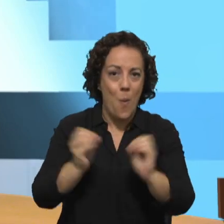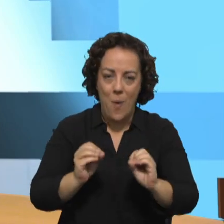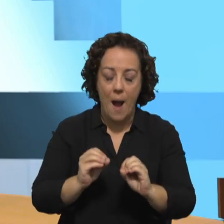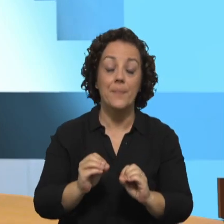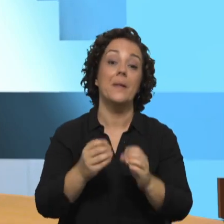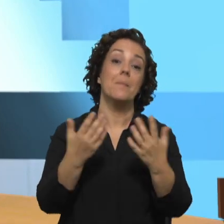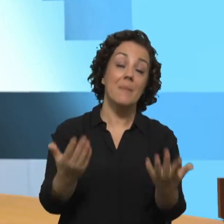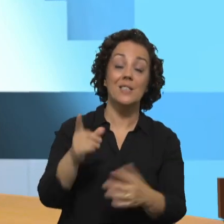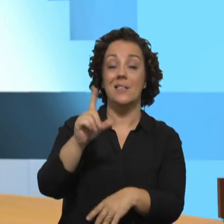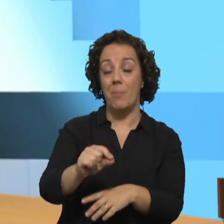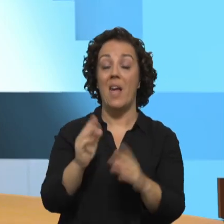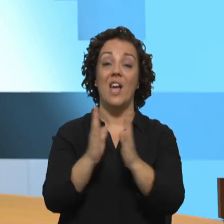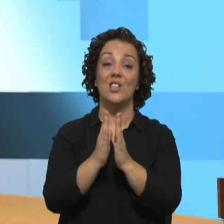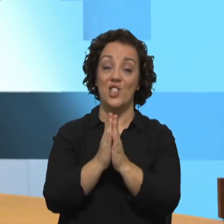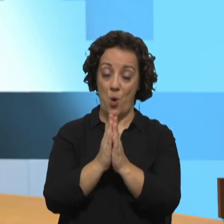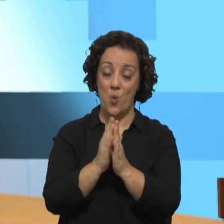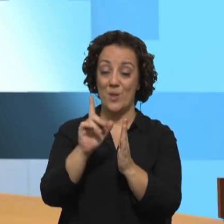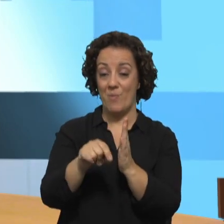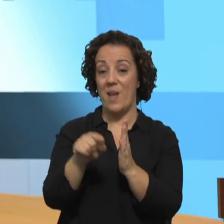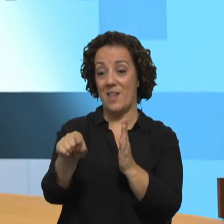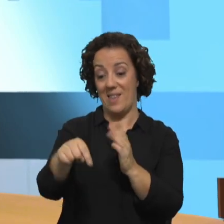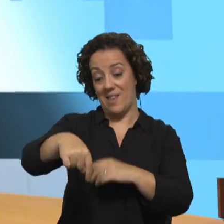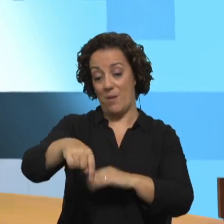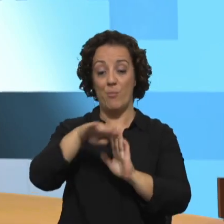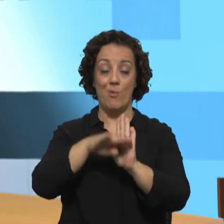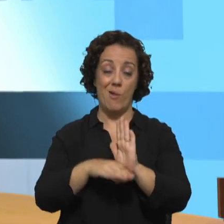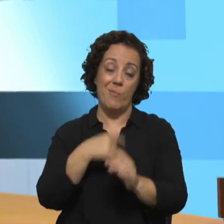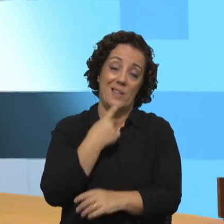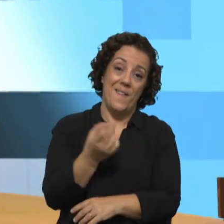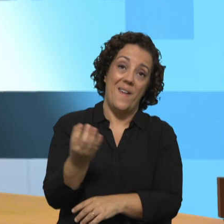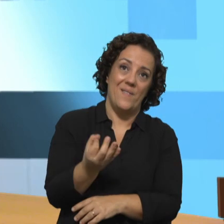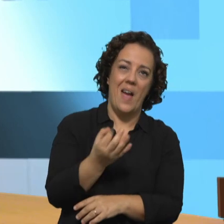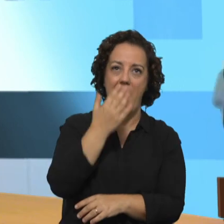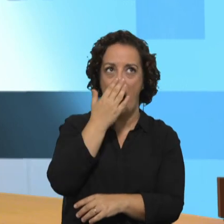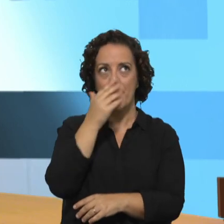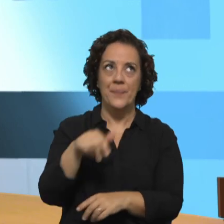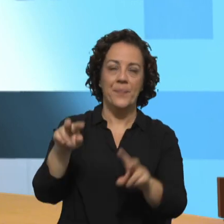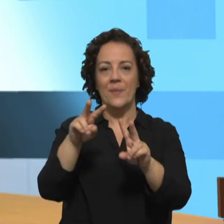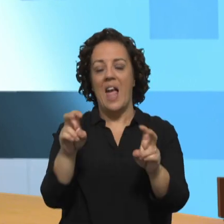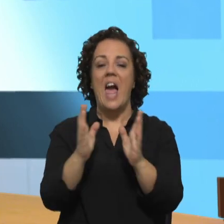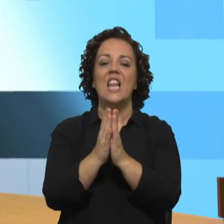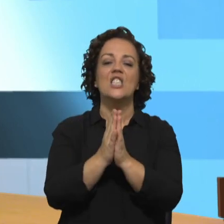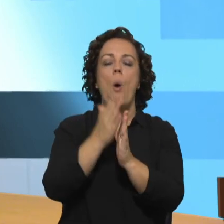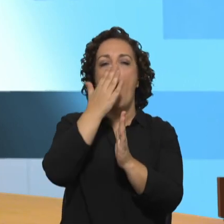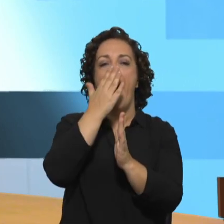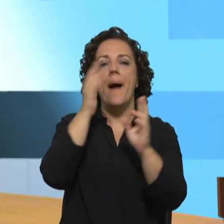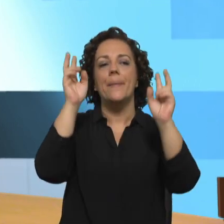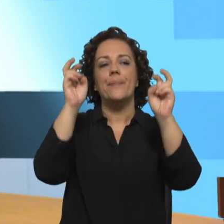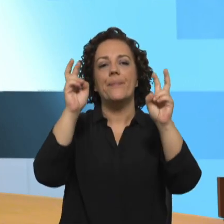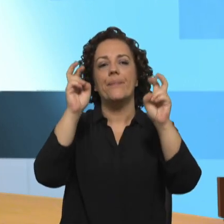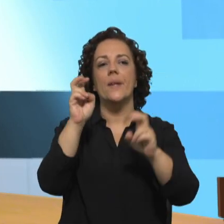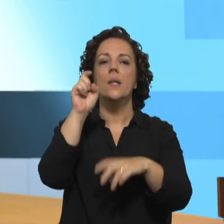e lembro palavras que disse que a agência Eclésia tem funcionado um bocadinho como capacete. A religião é um tapete